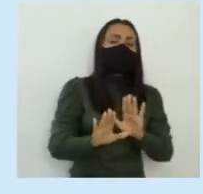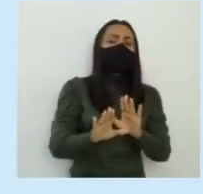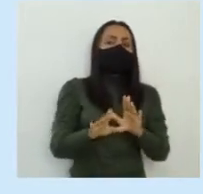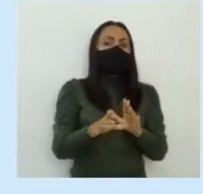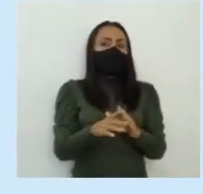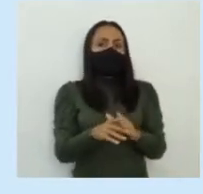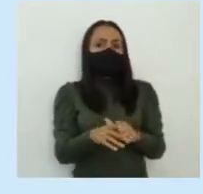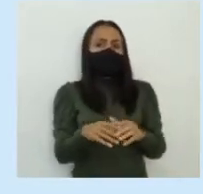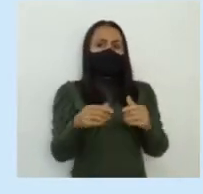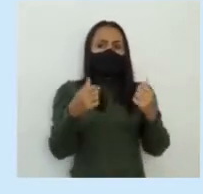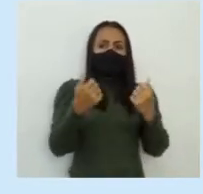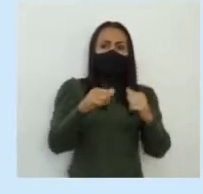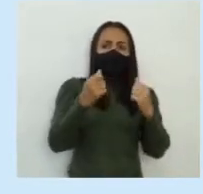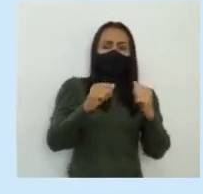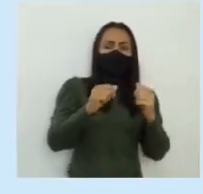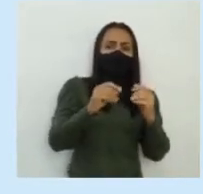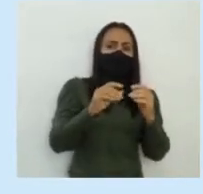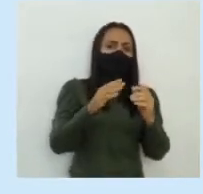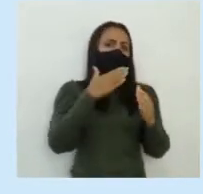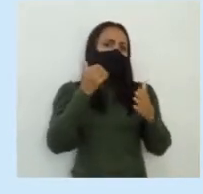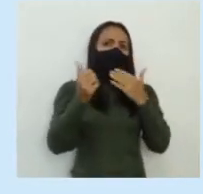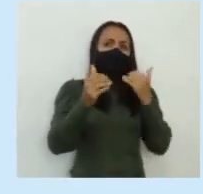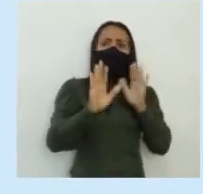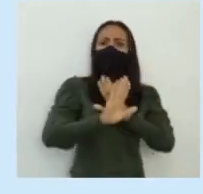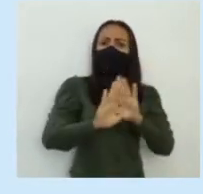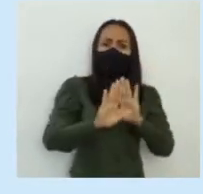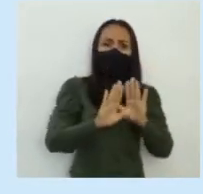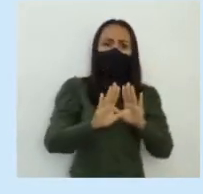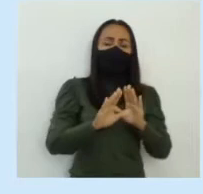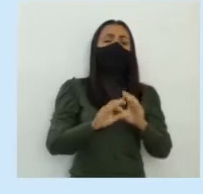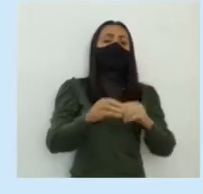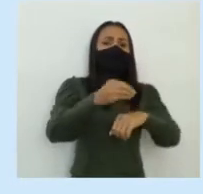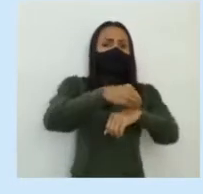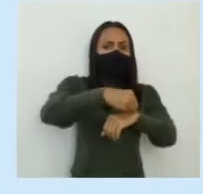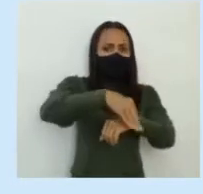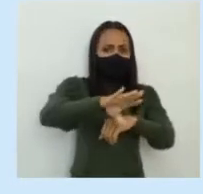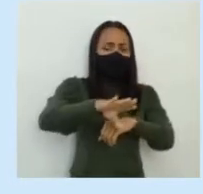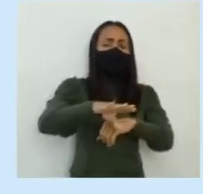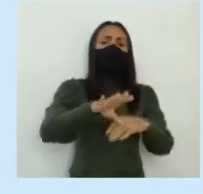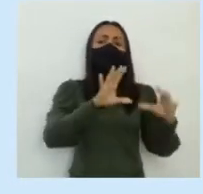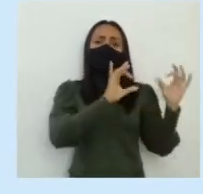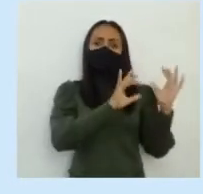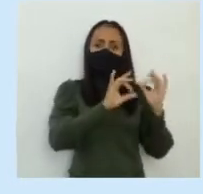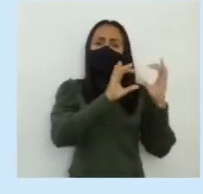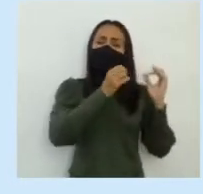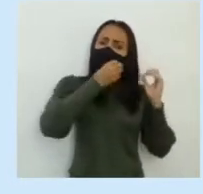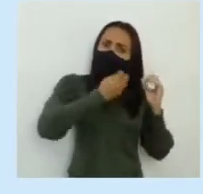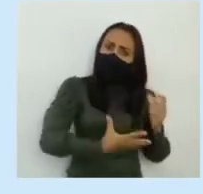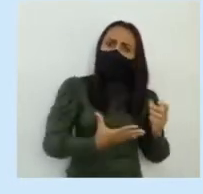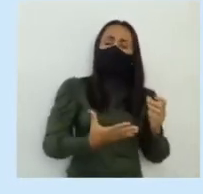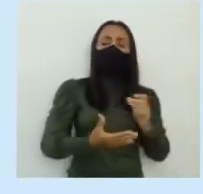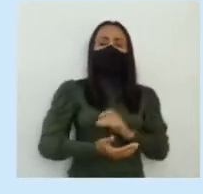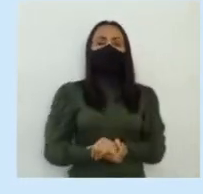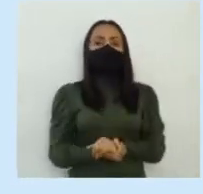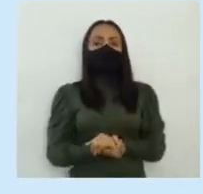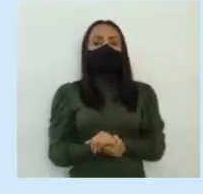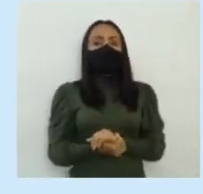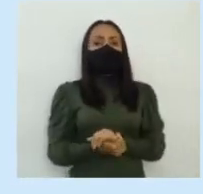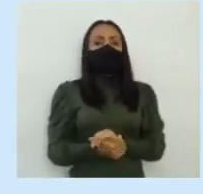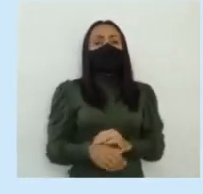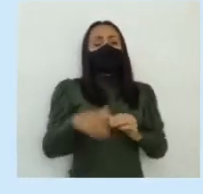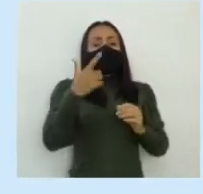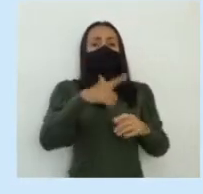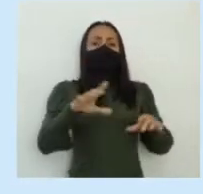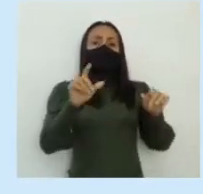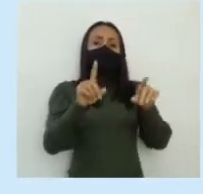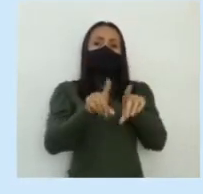algum reparo, ele entendeu tudo, a mensagem foi e voltou. E com isso, tem outro ponto que a gente fala aqui, que